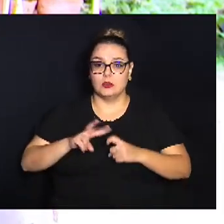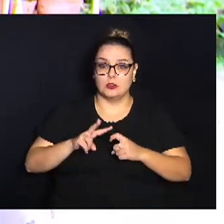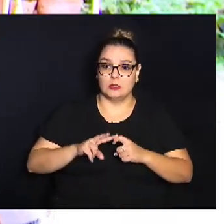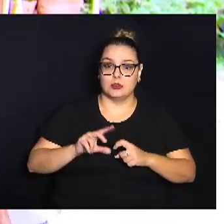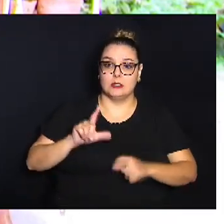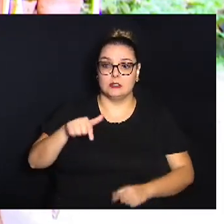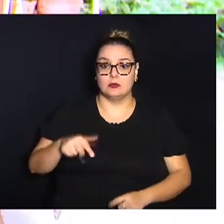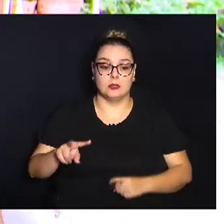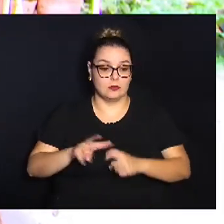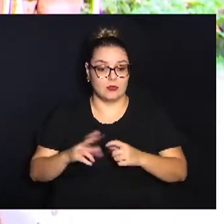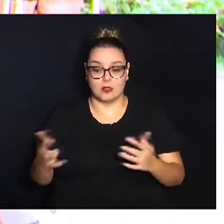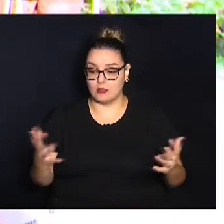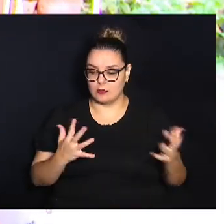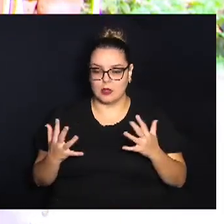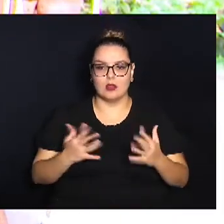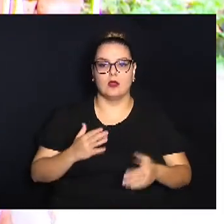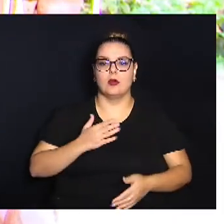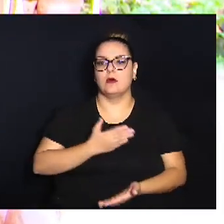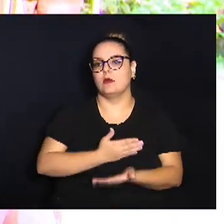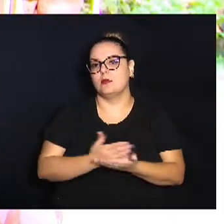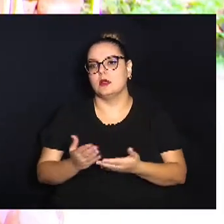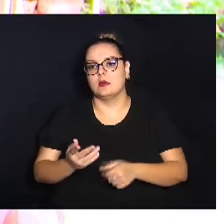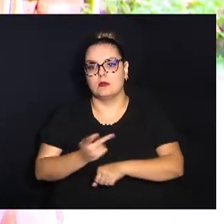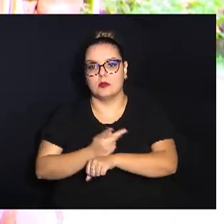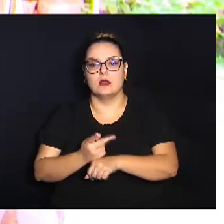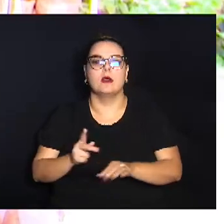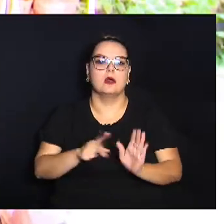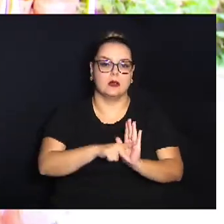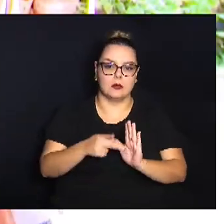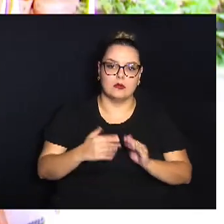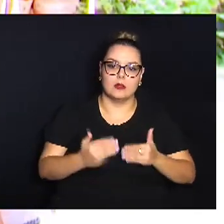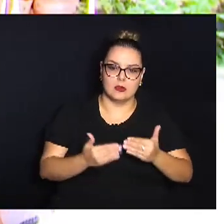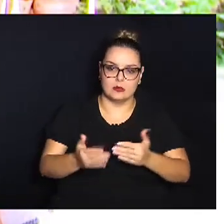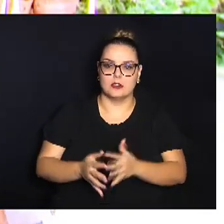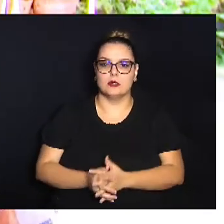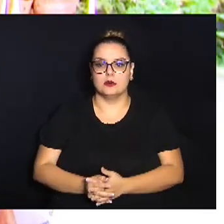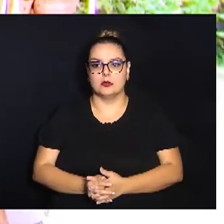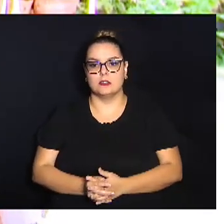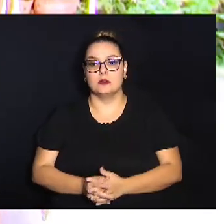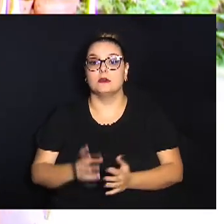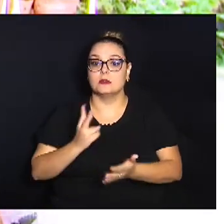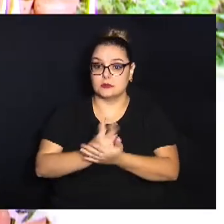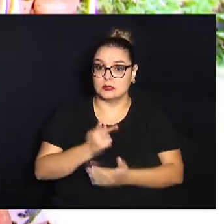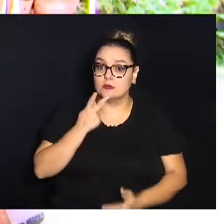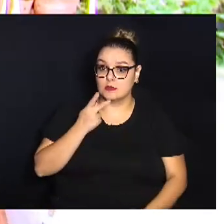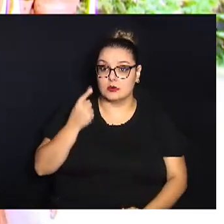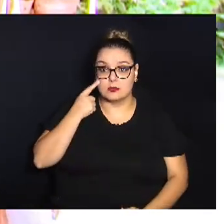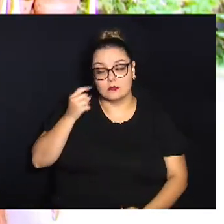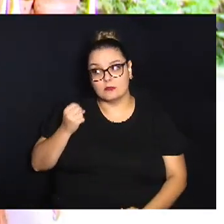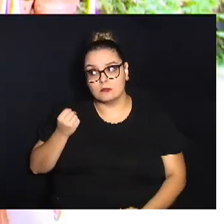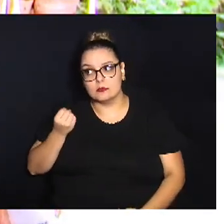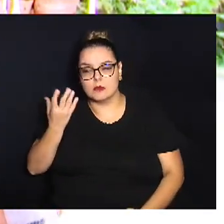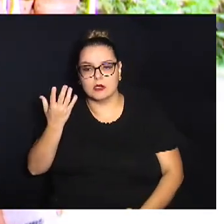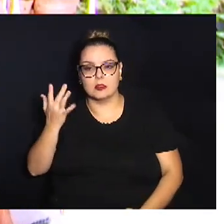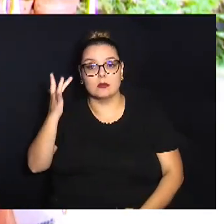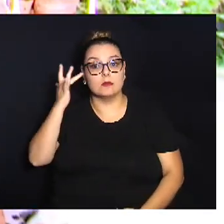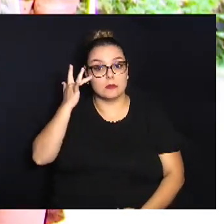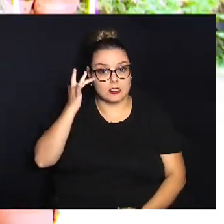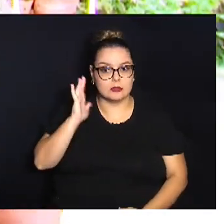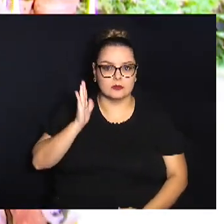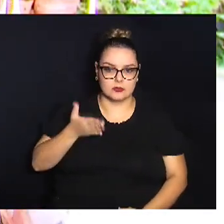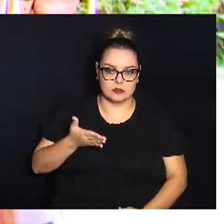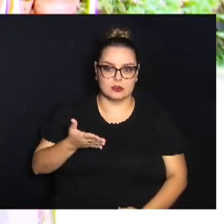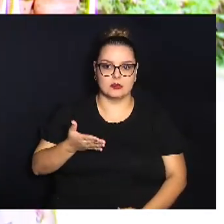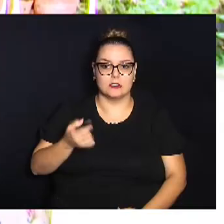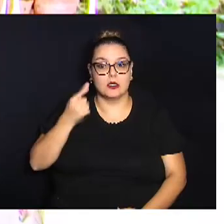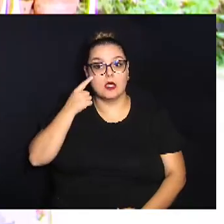as veterinárias começaram a nos procurar e eu quero fazer parte desse processo. Então eu sempre falo que é uma ideia que estava madura já e que